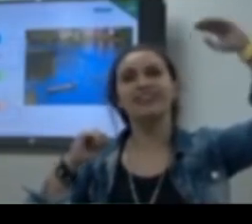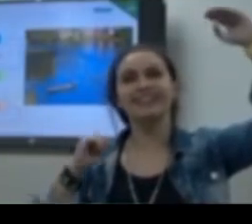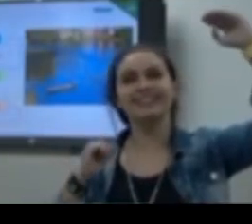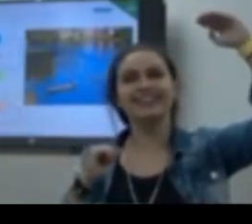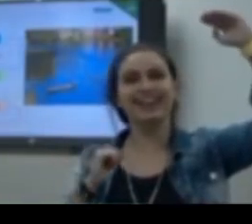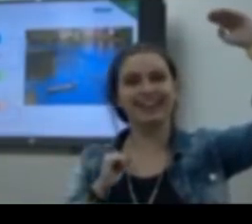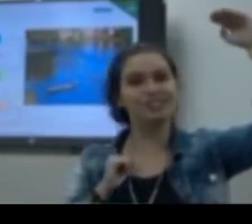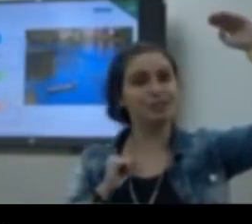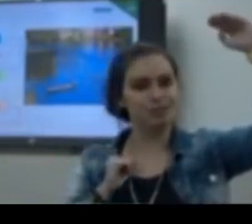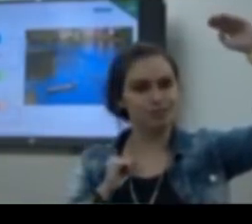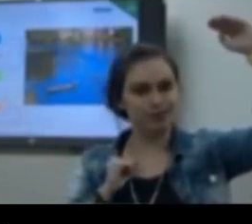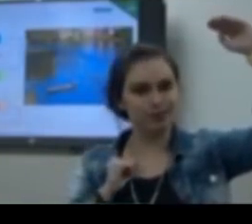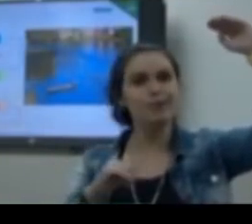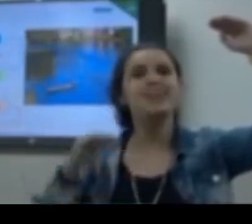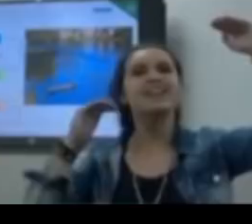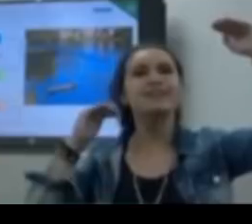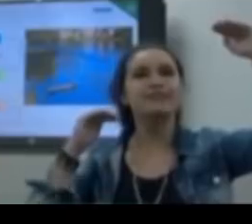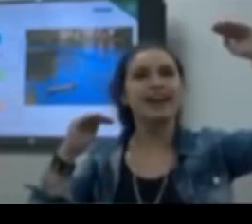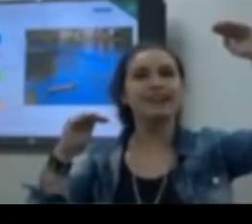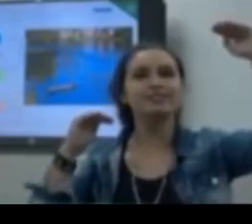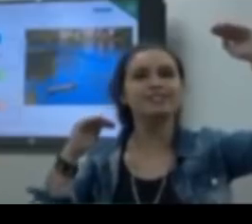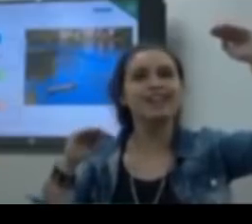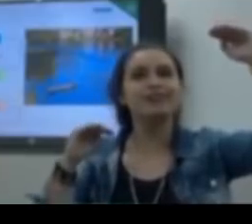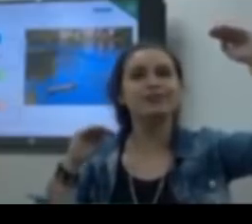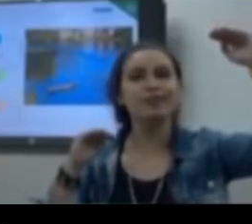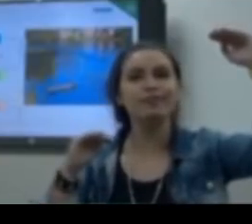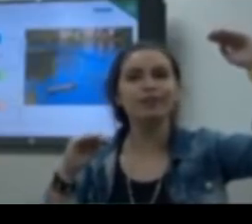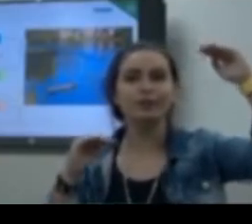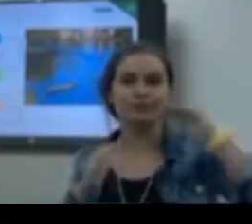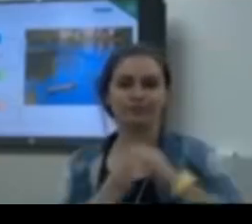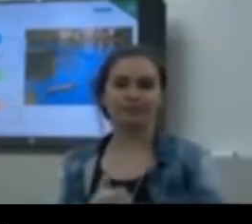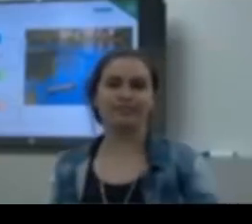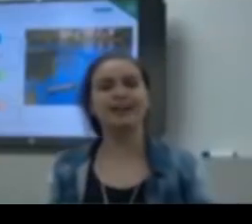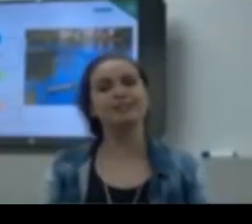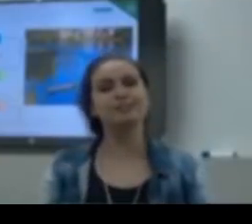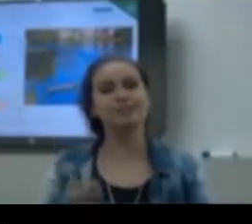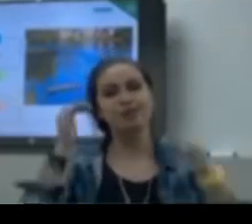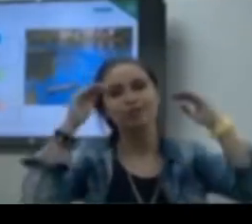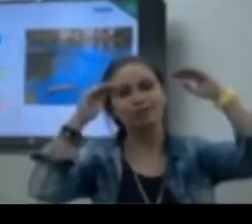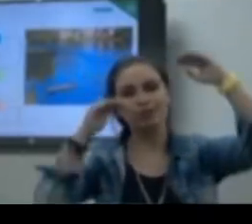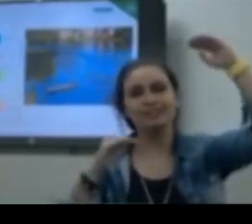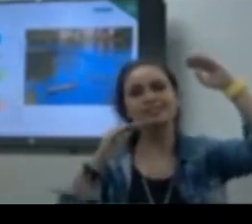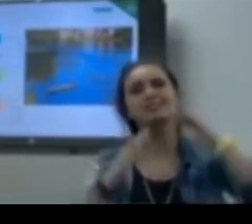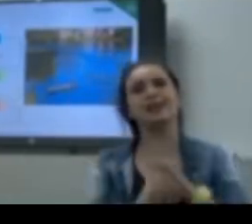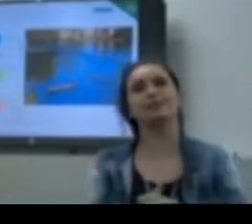de volta. Verão quente e úmido, inverno seco e frio,